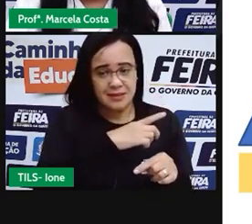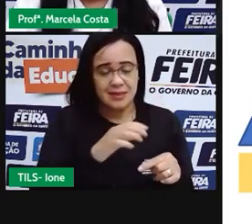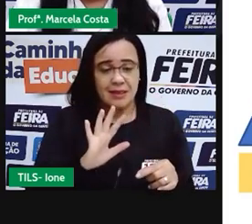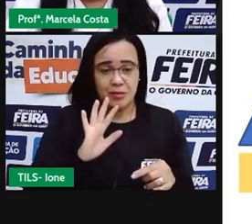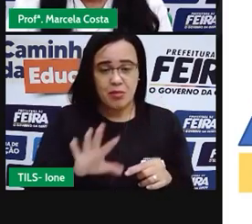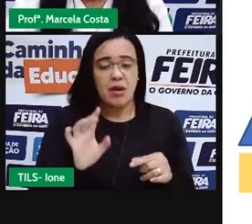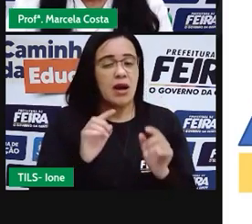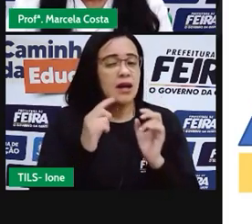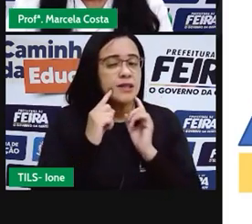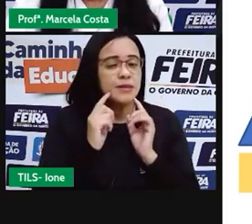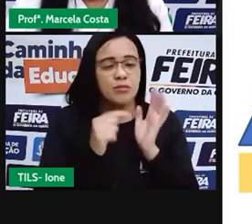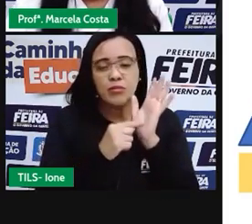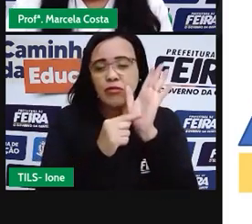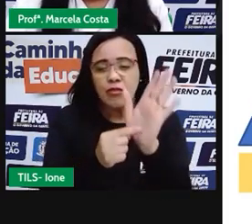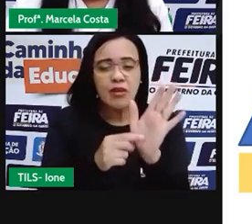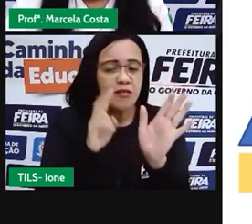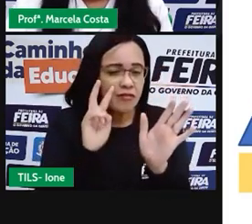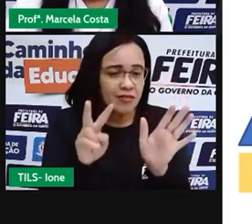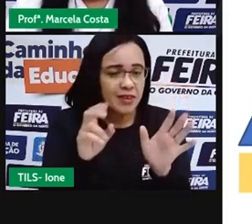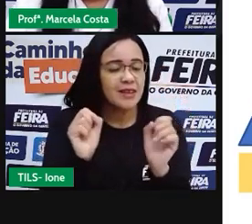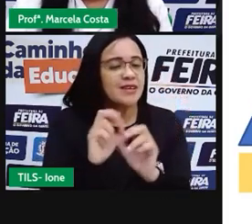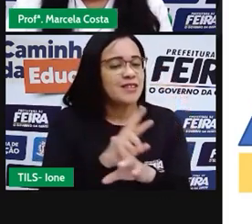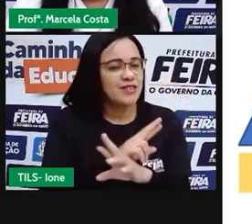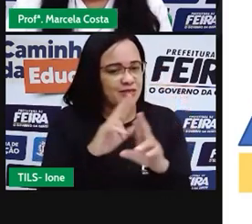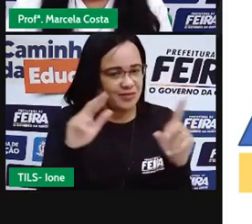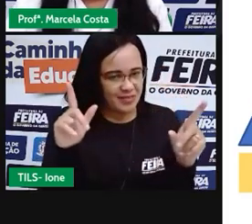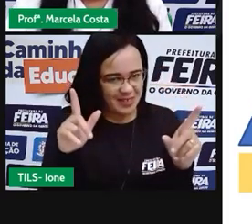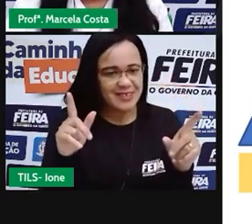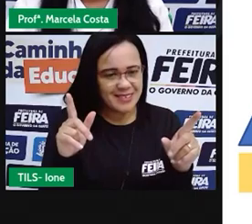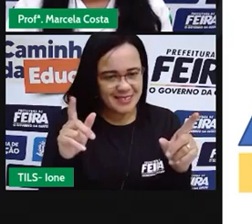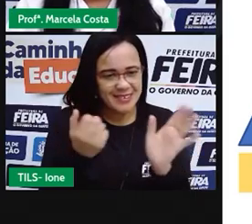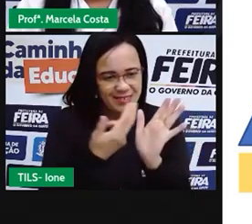e o quadrado, eles têm semelhanças.